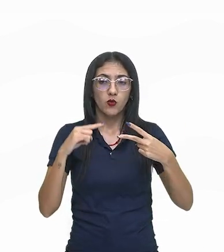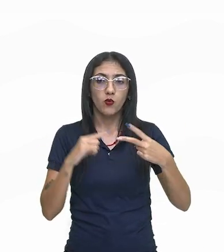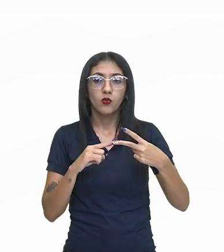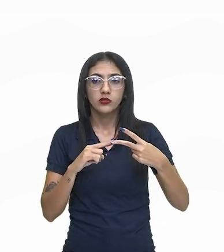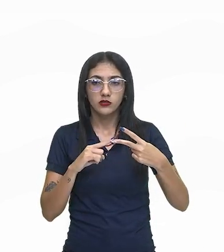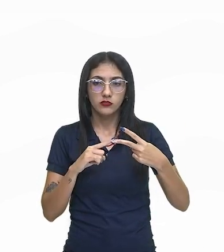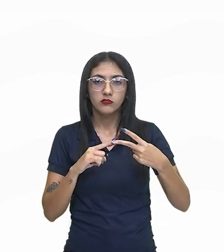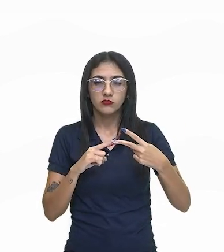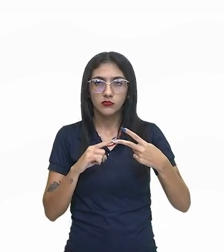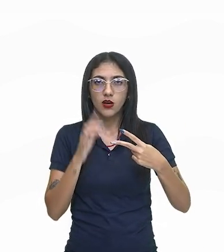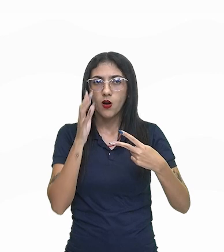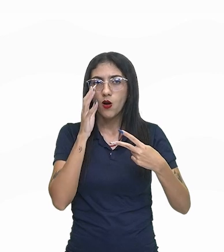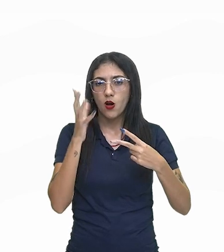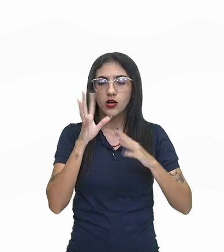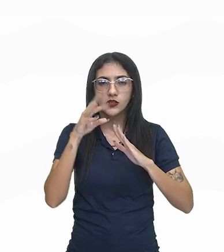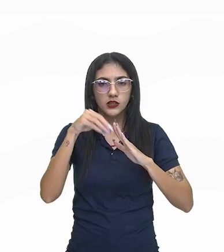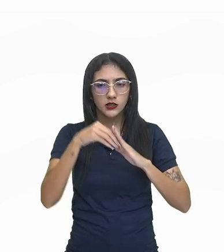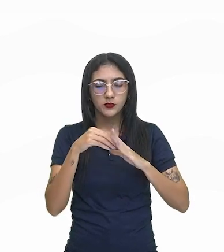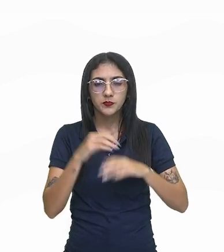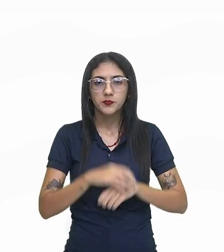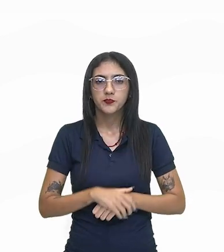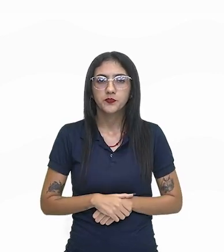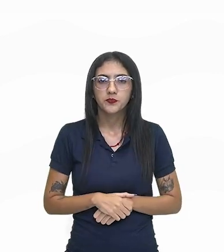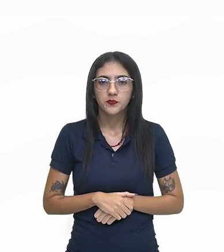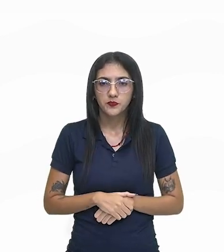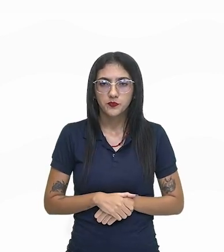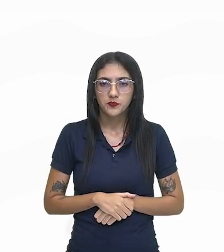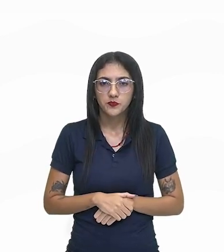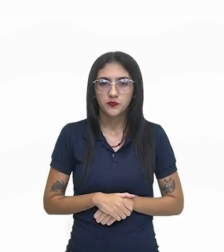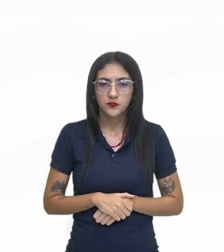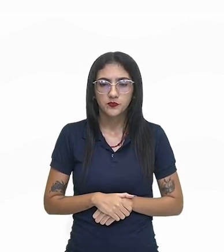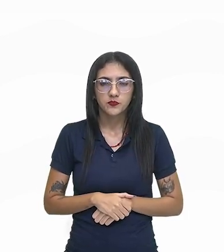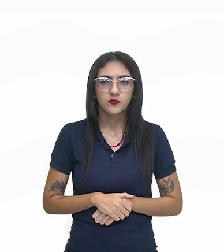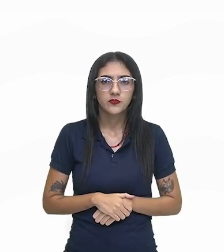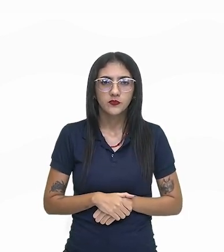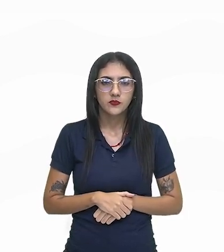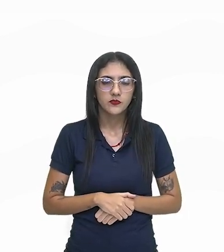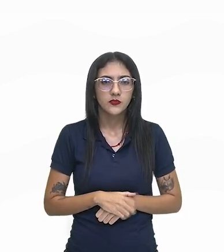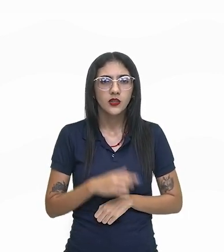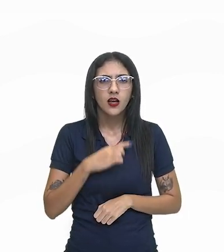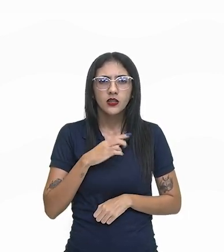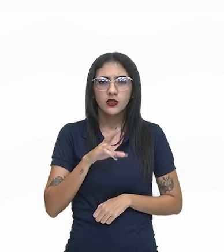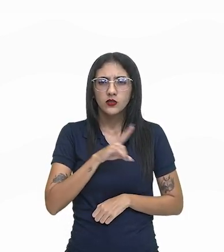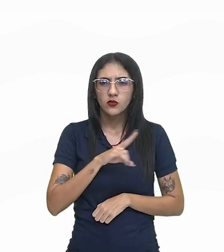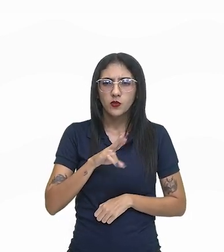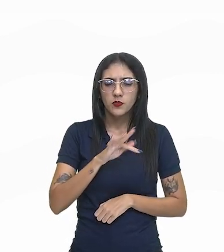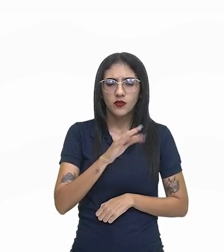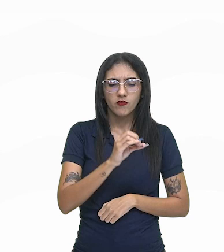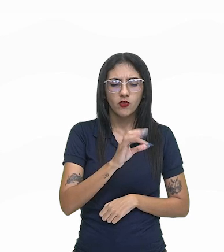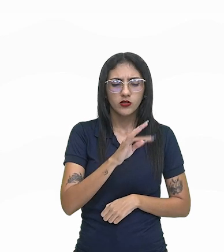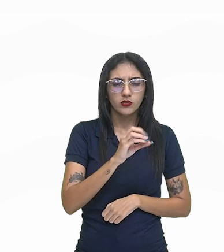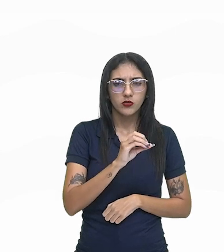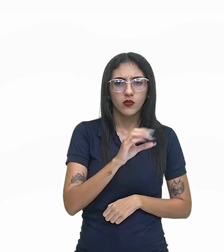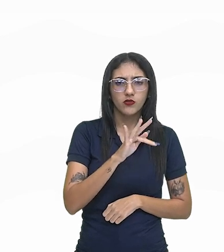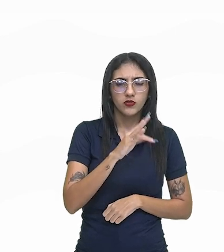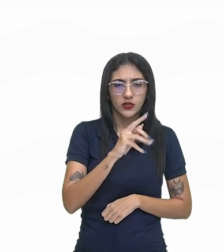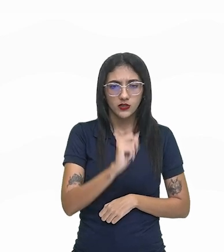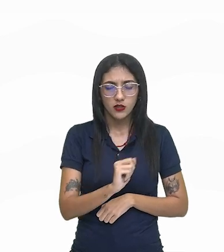acontecem nessa fase. Eles são chamados de fotofosforilação, né, e a fotólise da